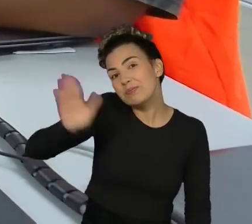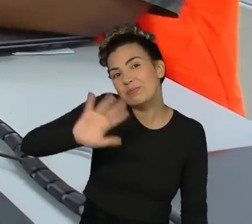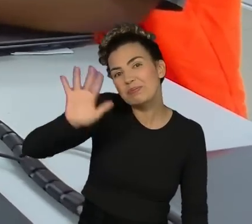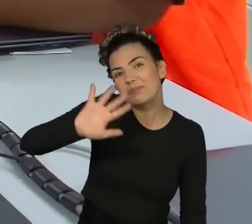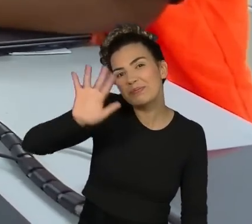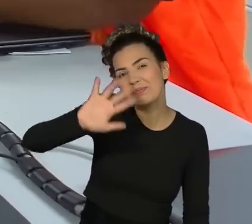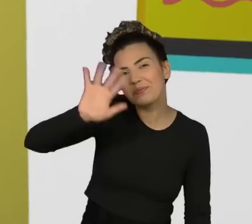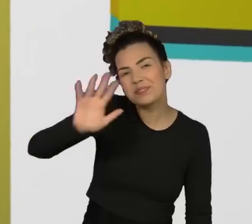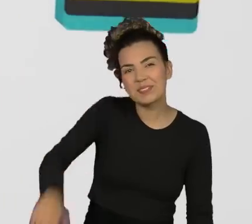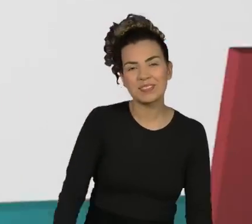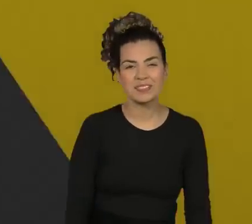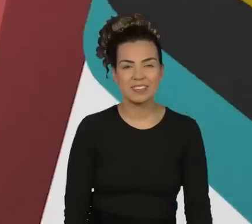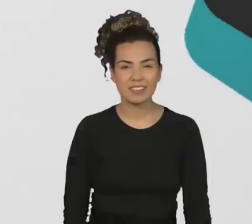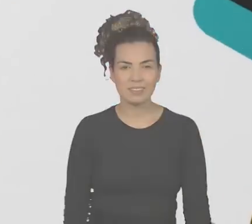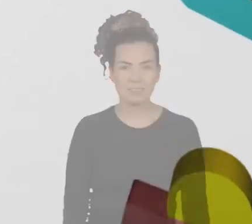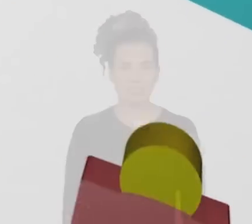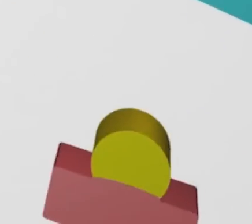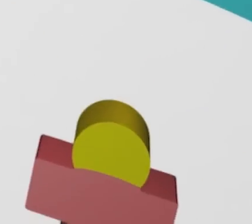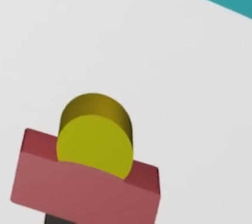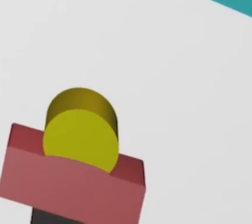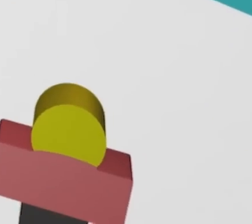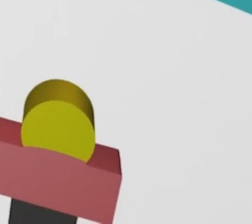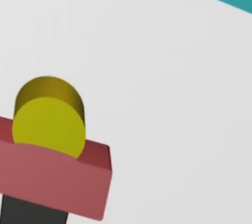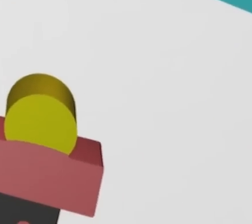Tchau, tchau.